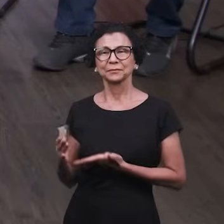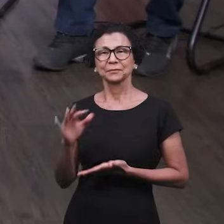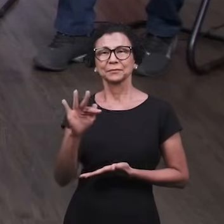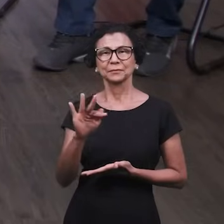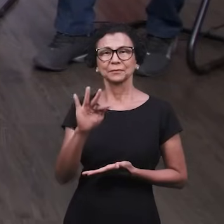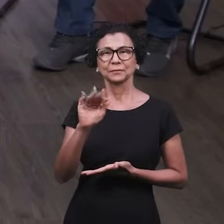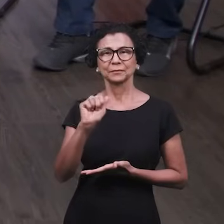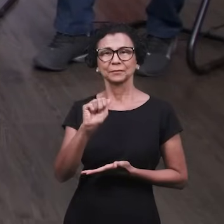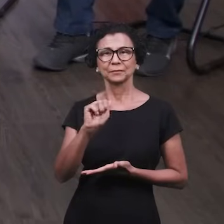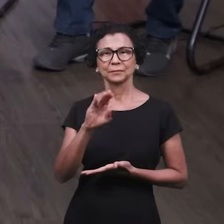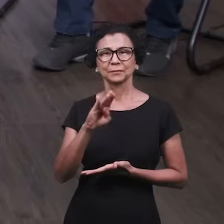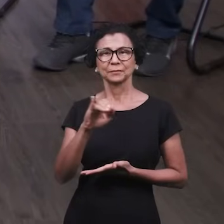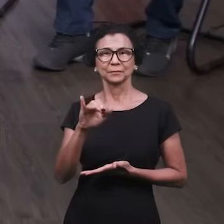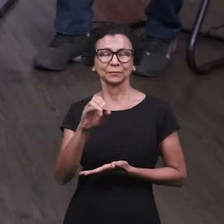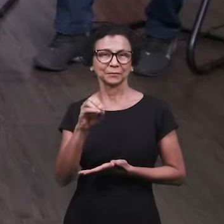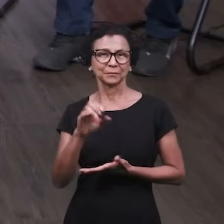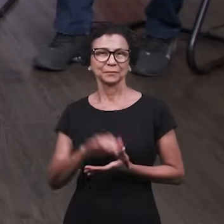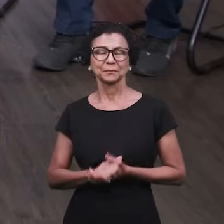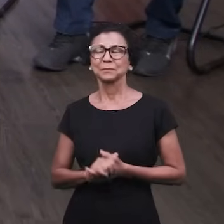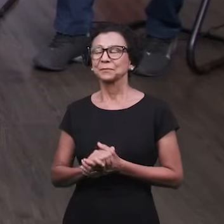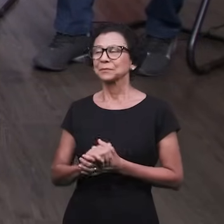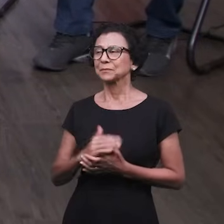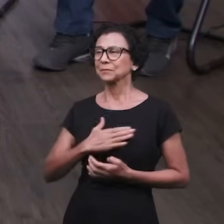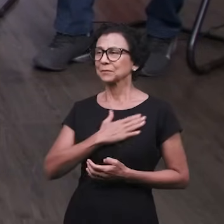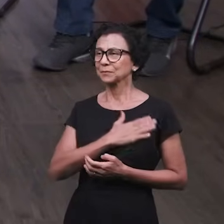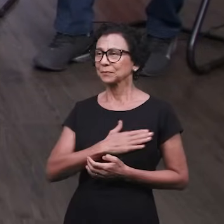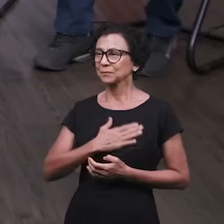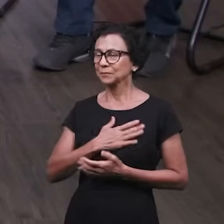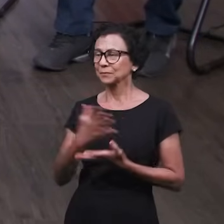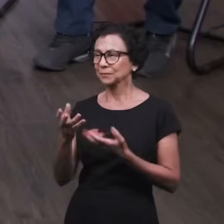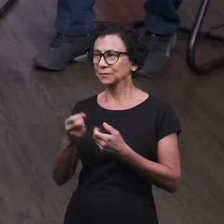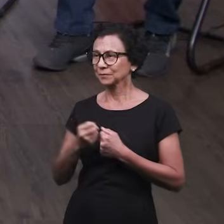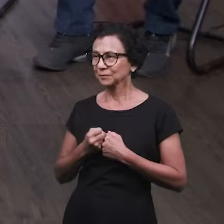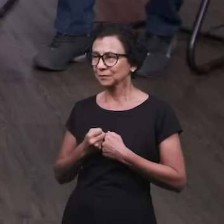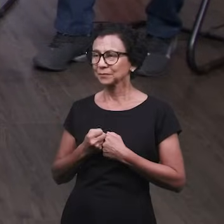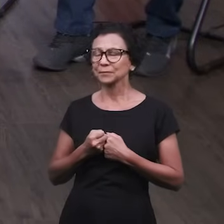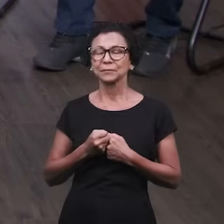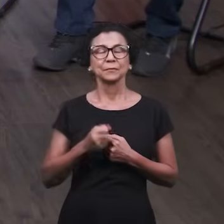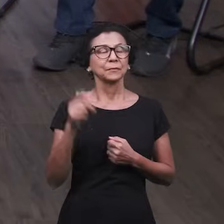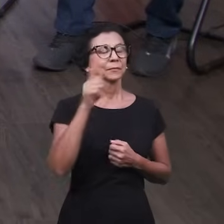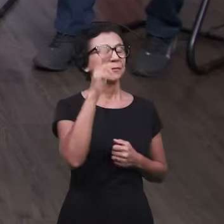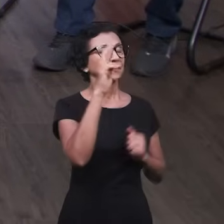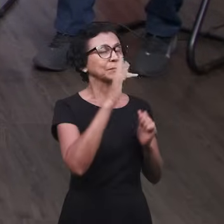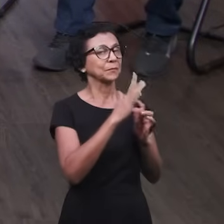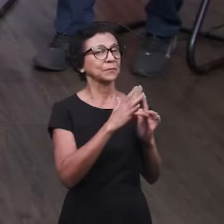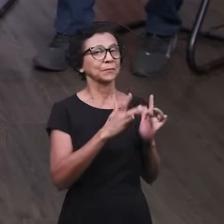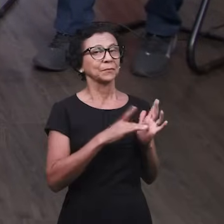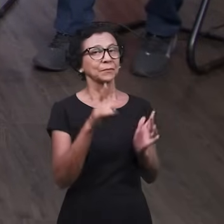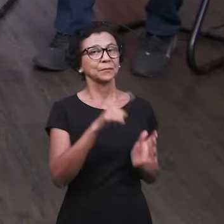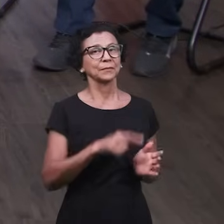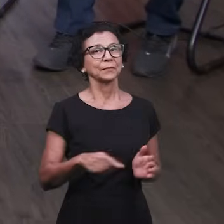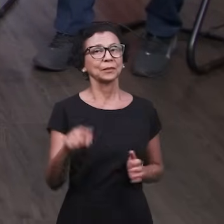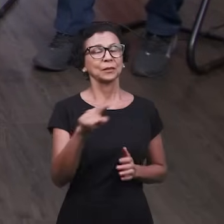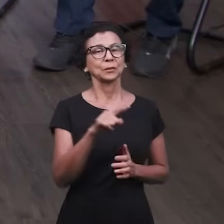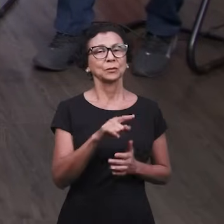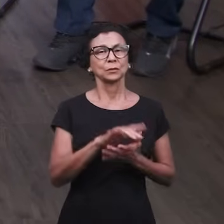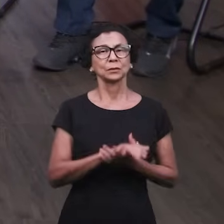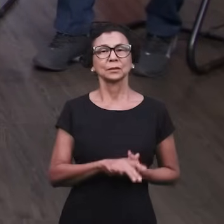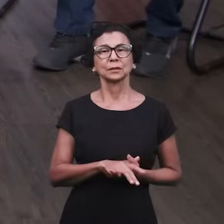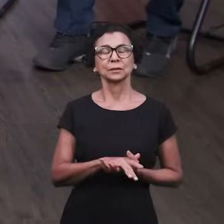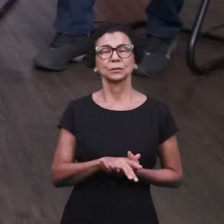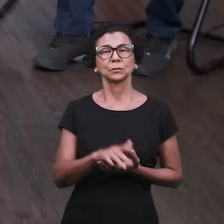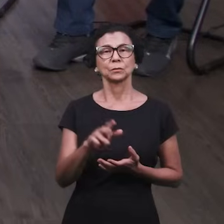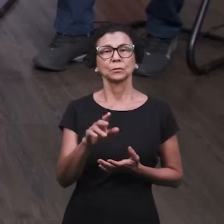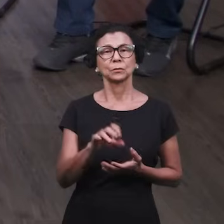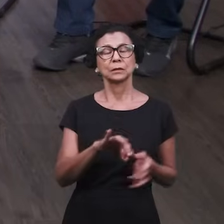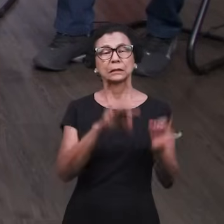vez aqui no Conversas de Louvor. Amém. A paz do Senhor Elias, a paz do Senhor a todos que nos assistem pela TV Manaim.